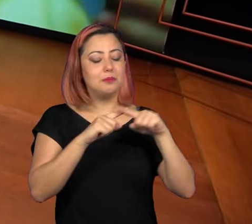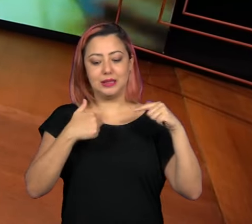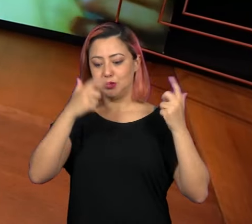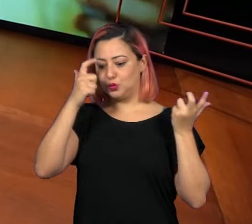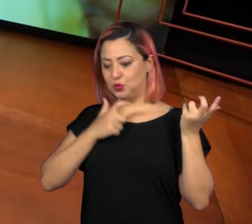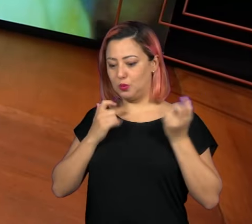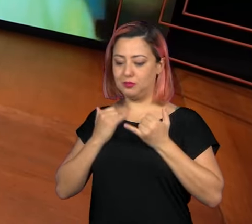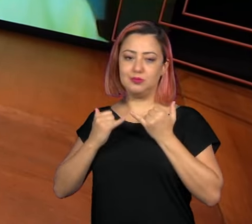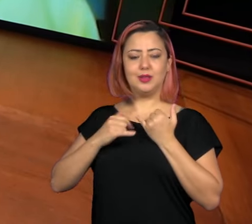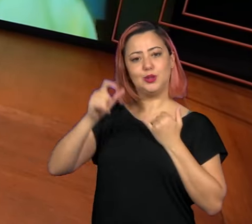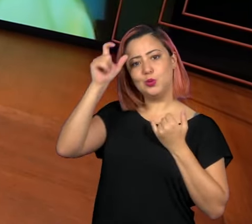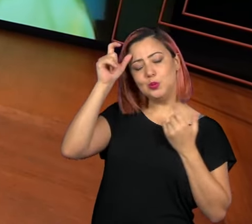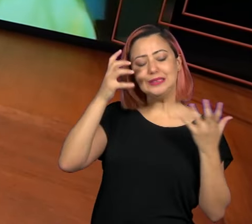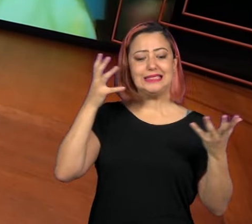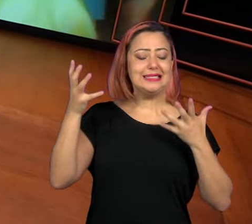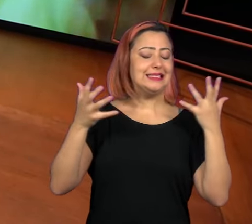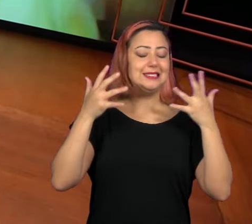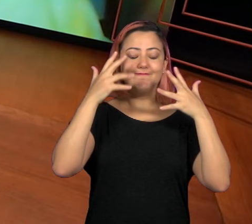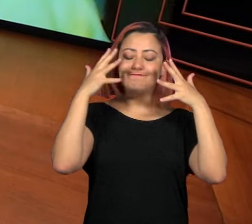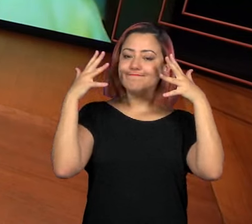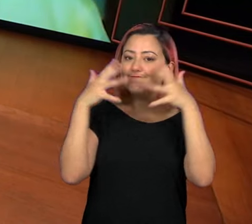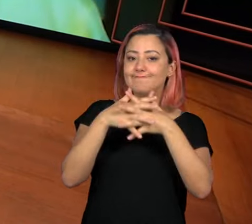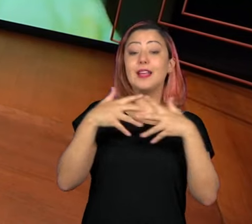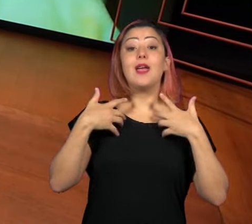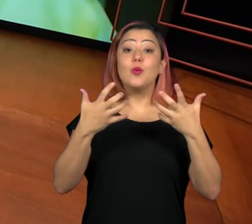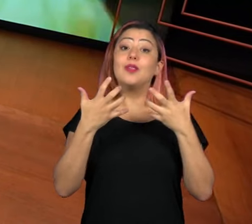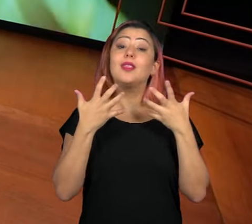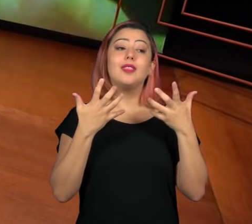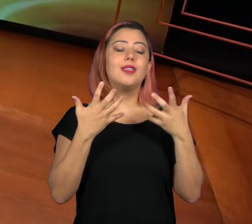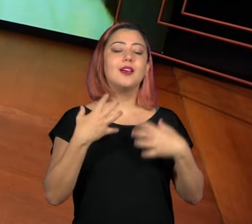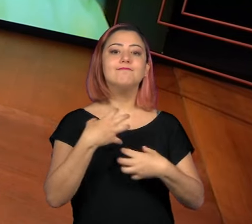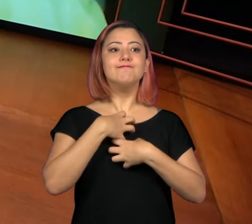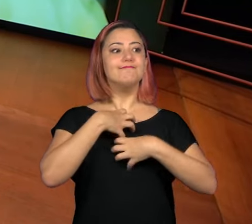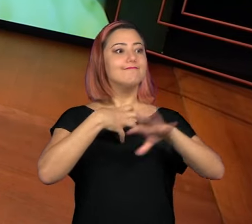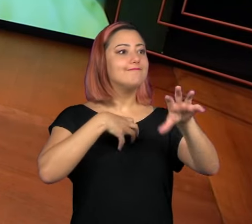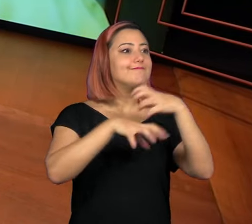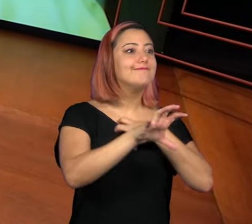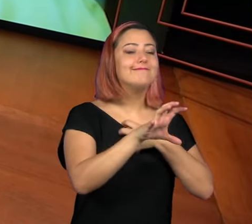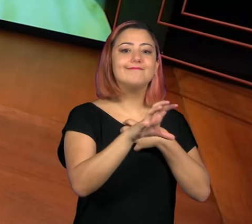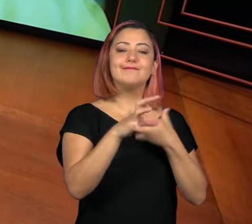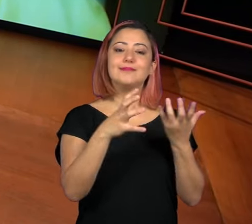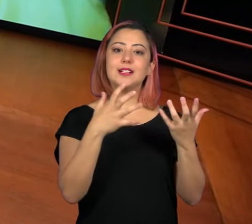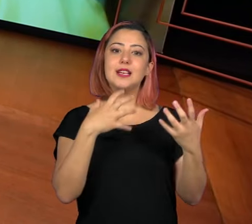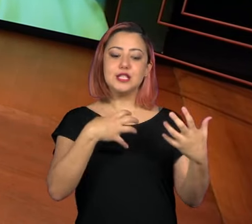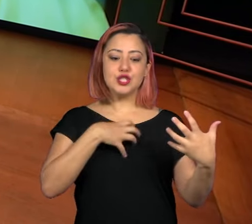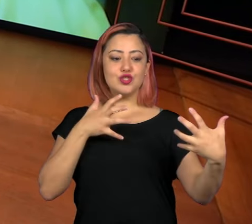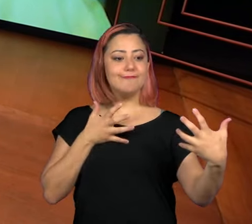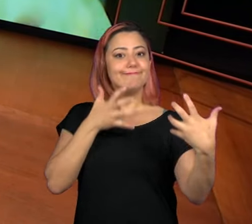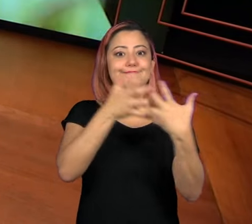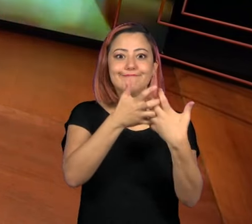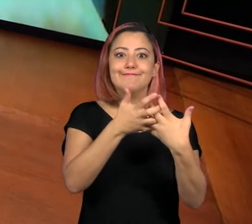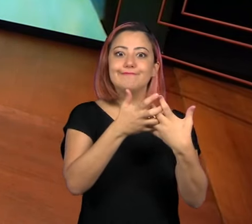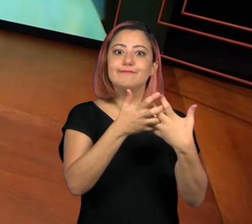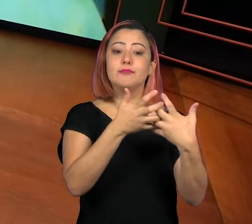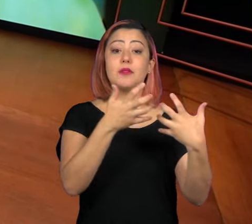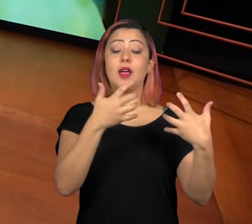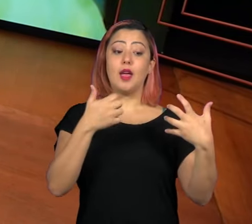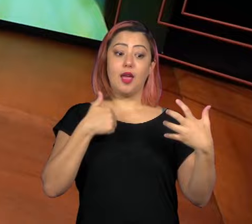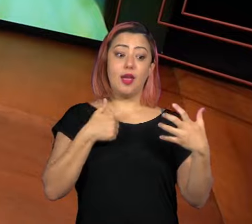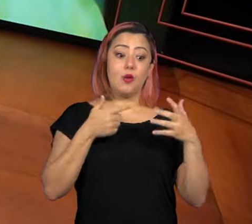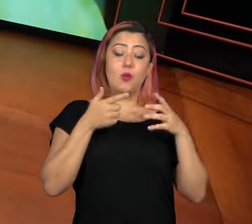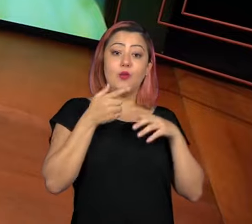Então, eu queria ser recebido, eu queria ser igual à cidade onde eu vivia. Uhum. Eu não me sentia